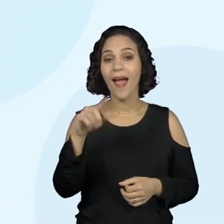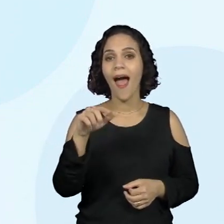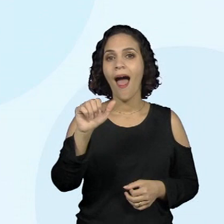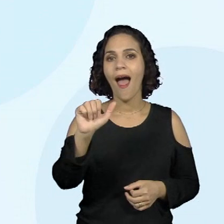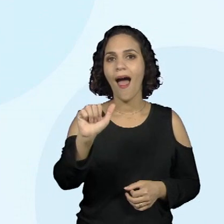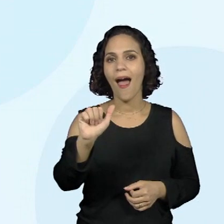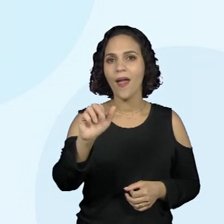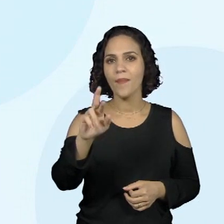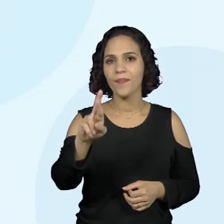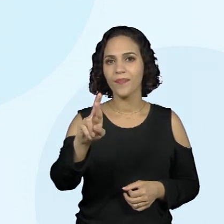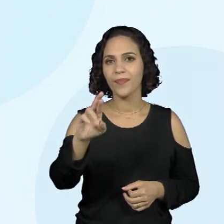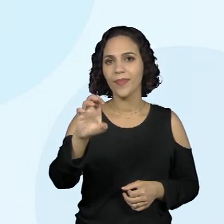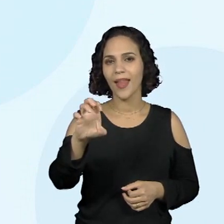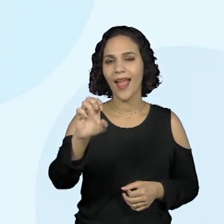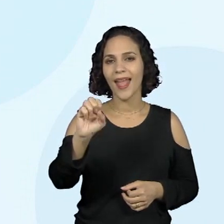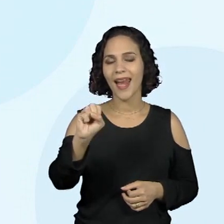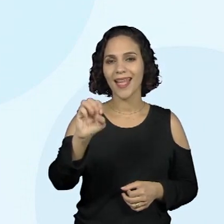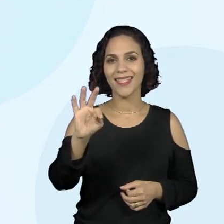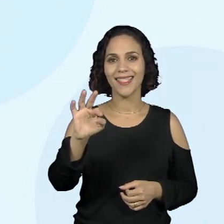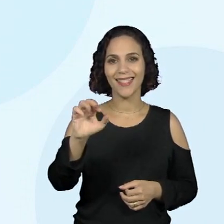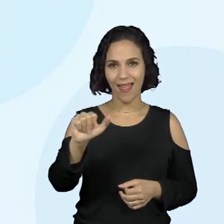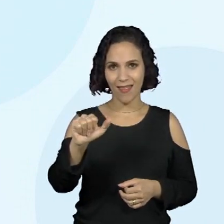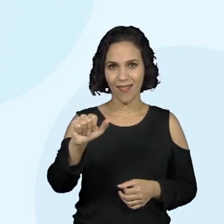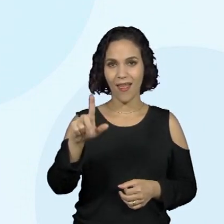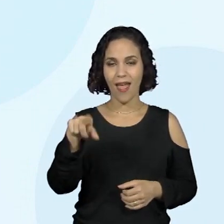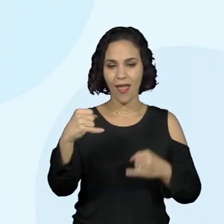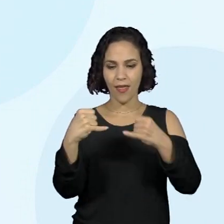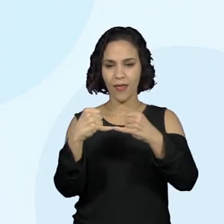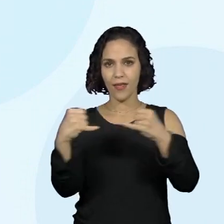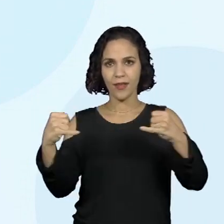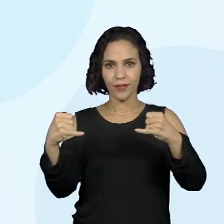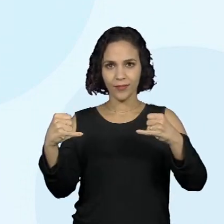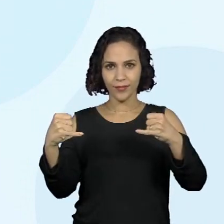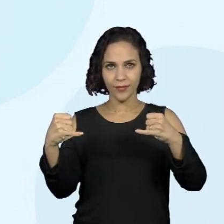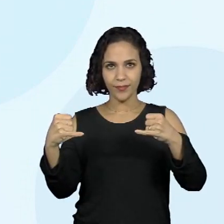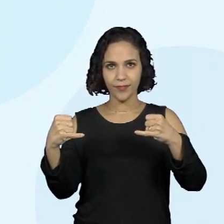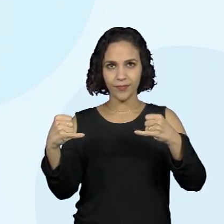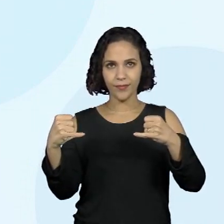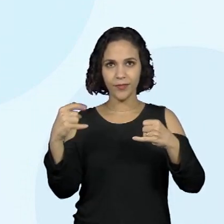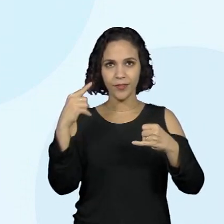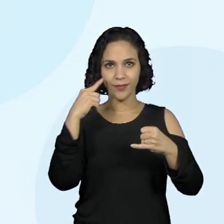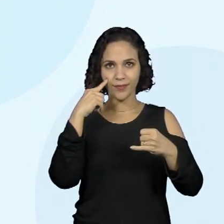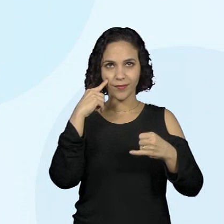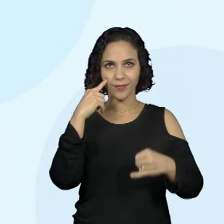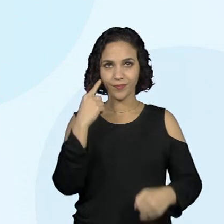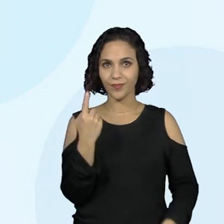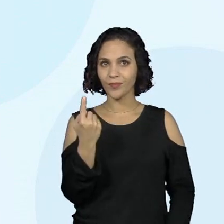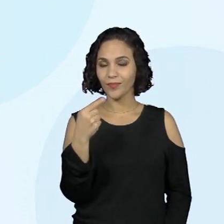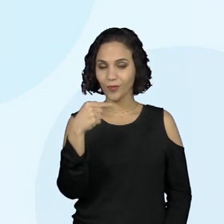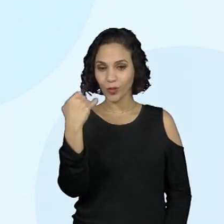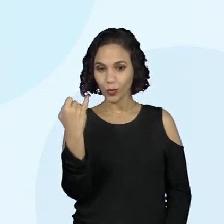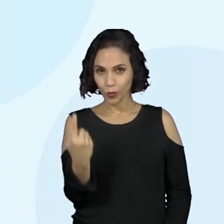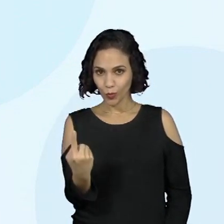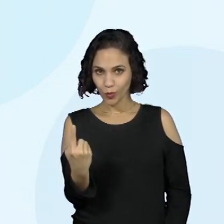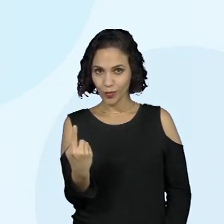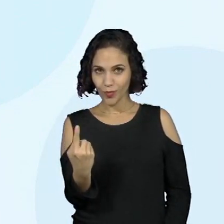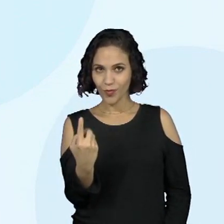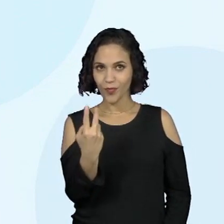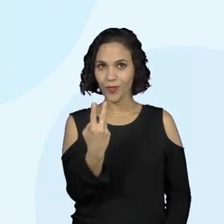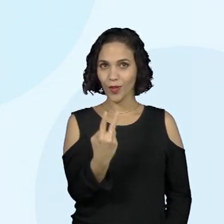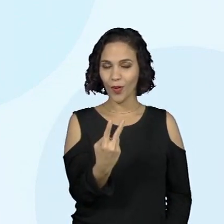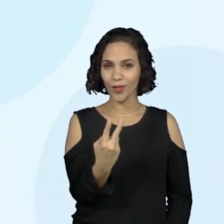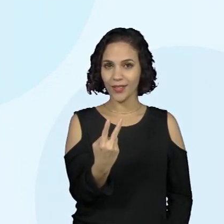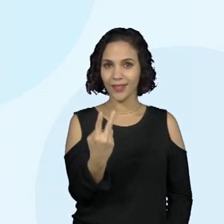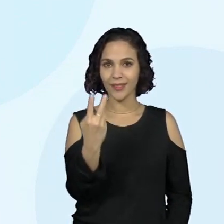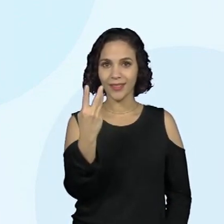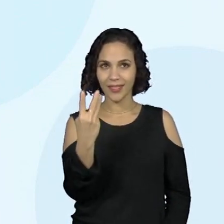arestas, uma que acabou de entrar lá no fundo, mais uma aresta, 2,